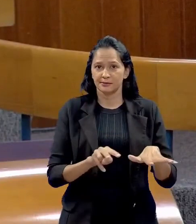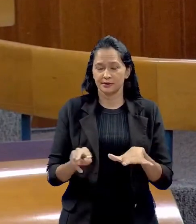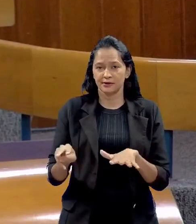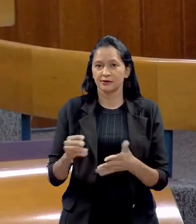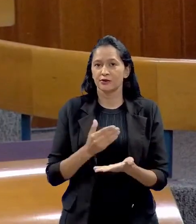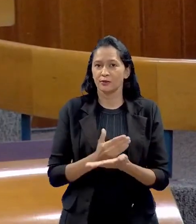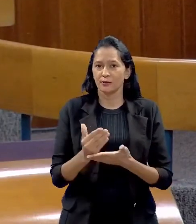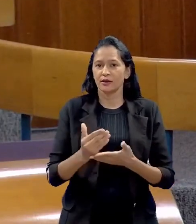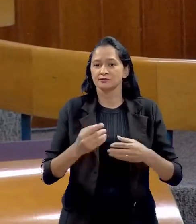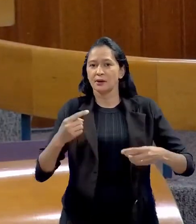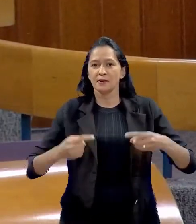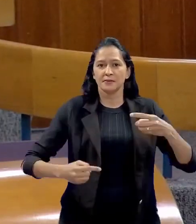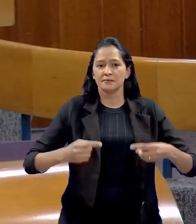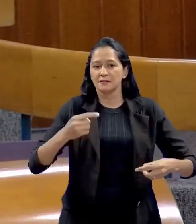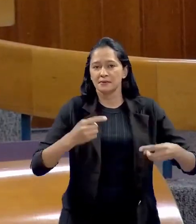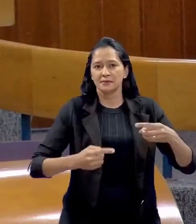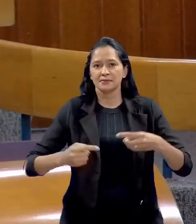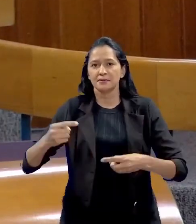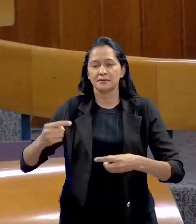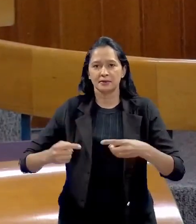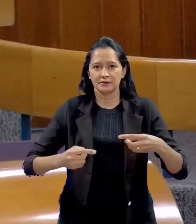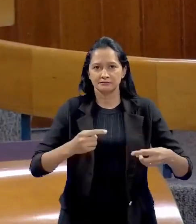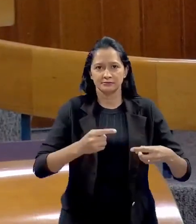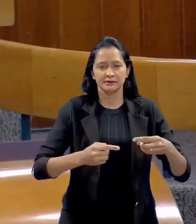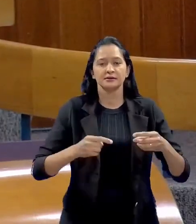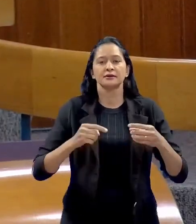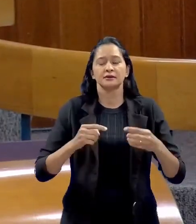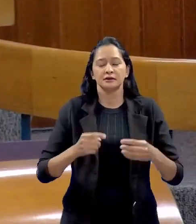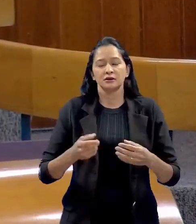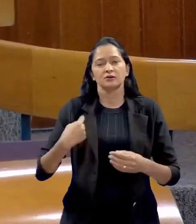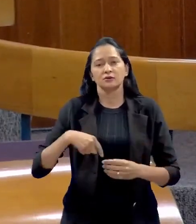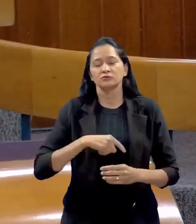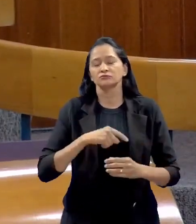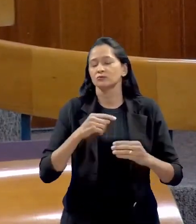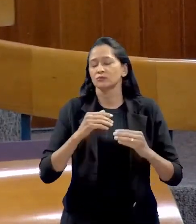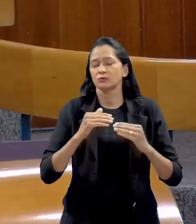dar dignidade e vida contra a legalidade do aborto.